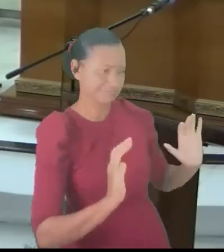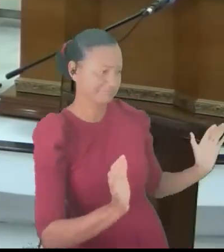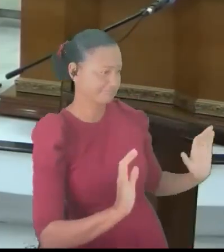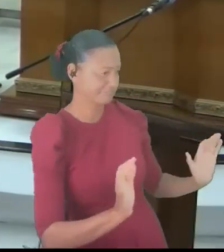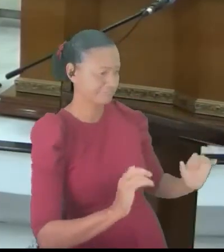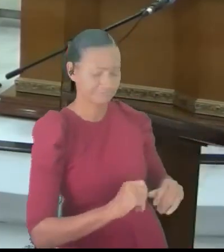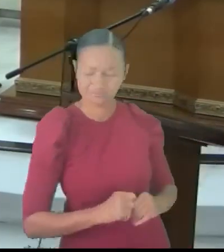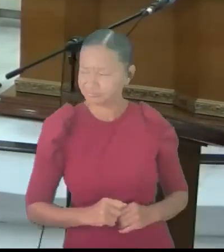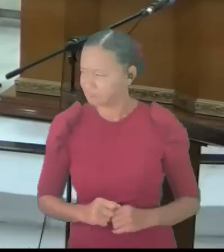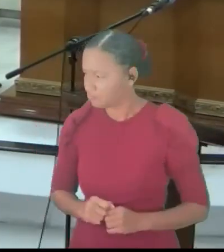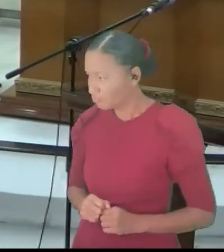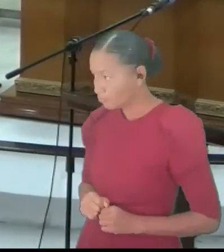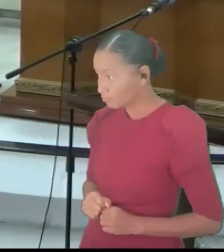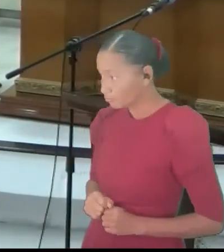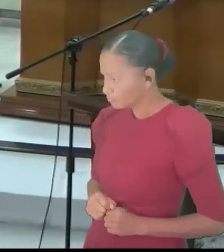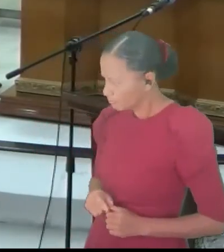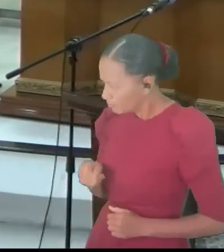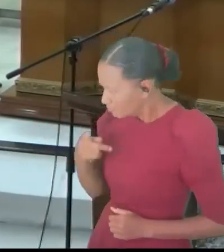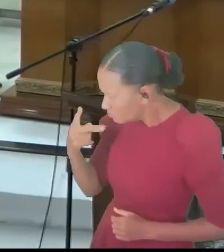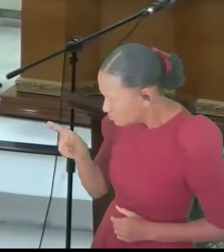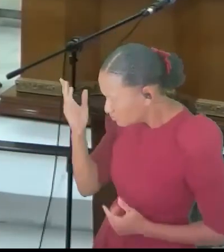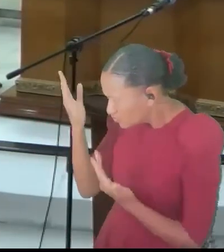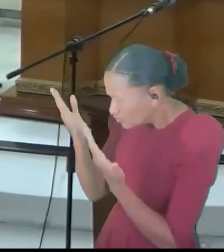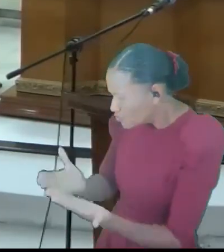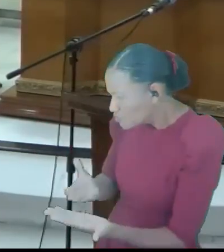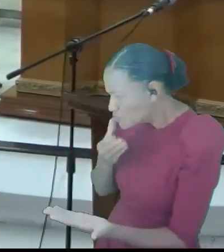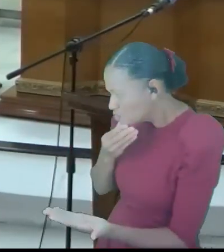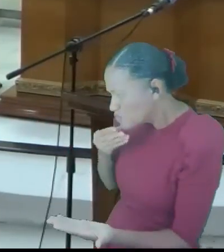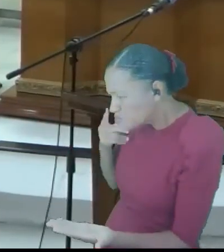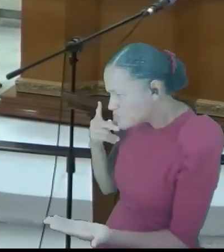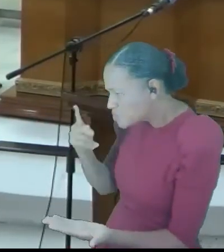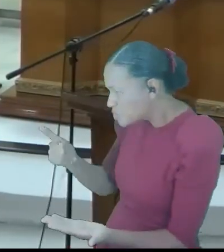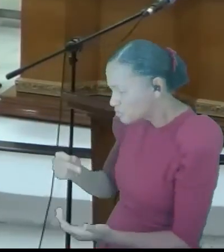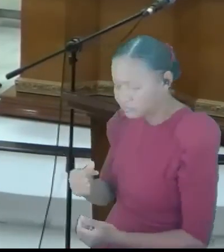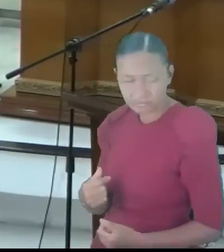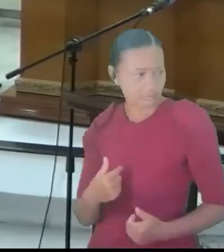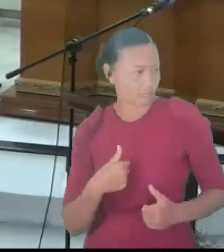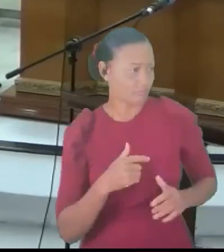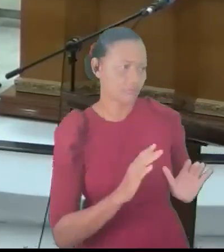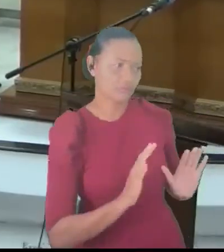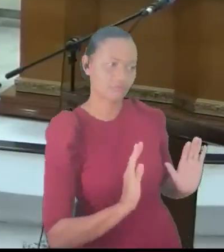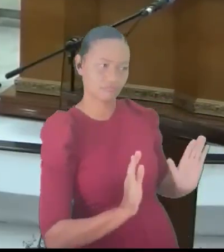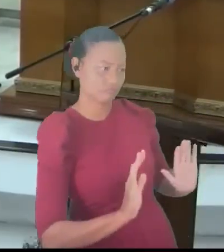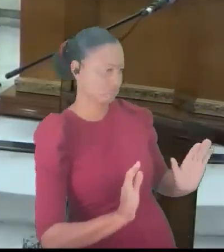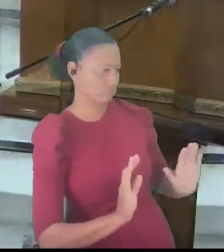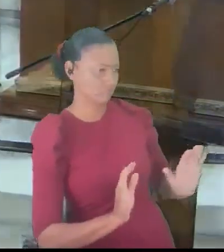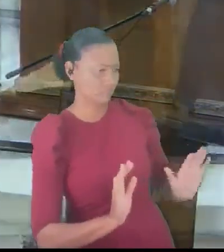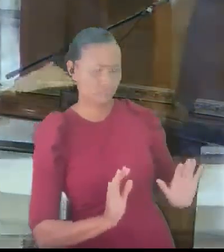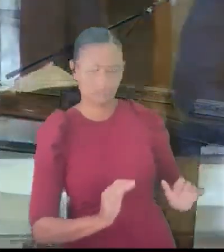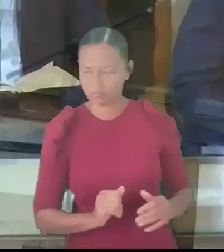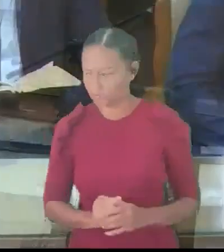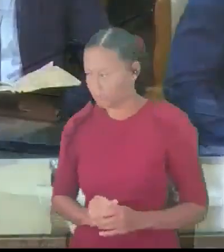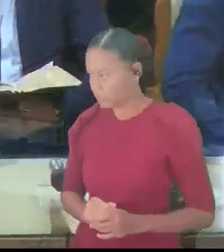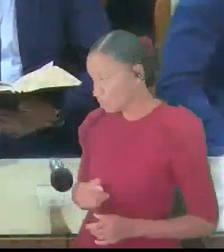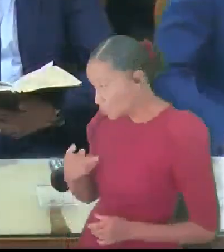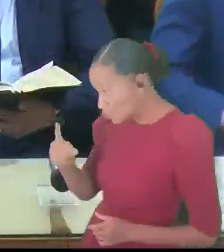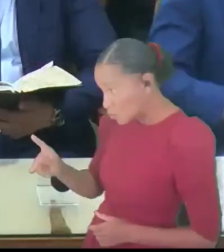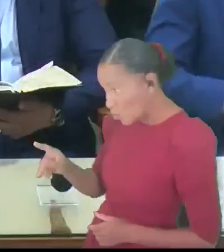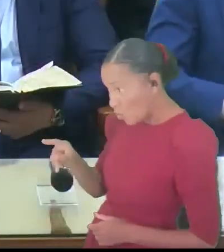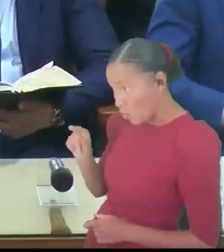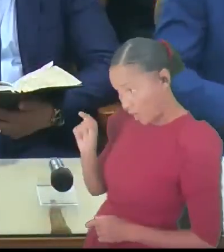És tu o profeta? E respondeu: não. Observe, és tu o profeta?